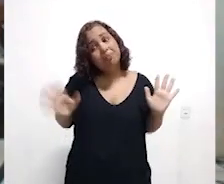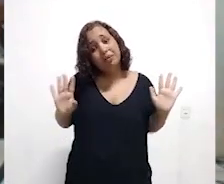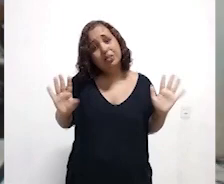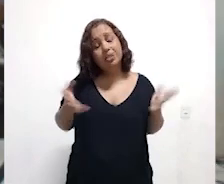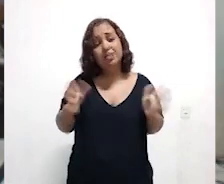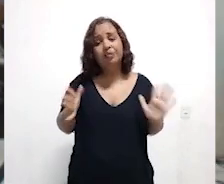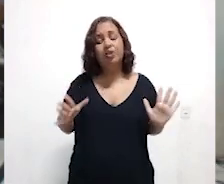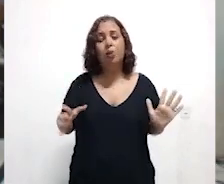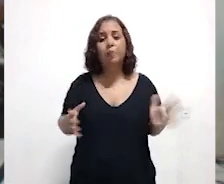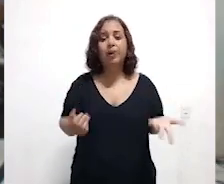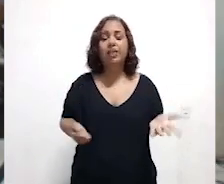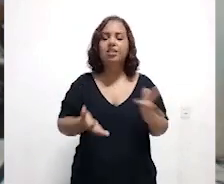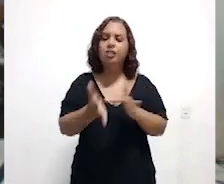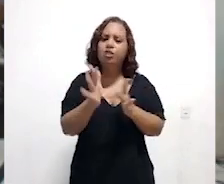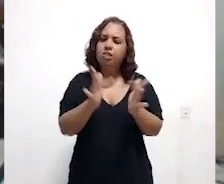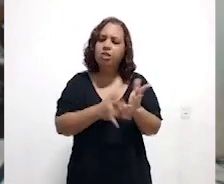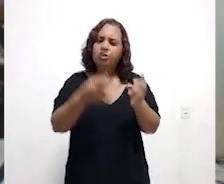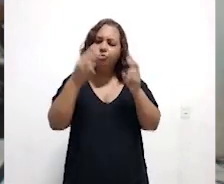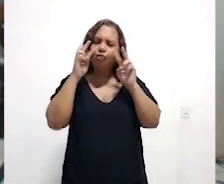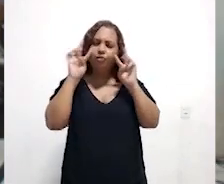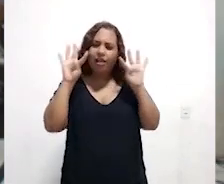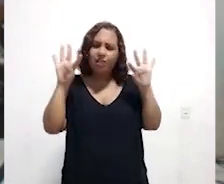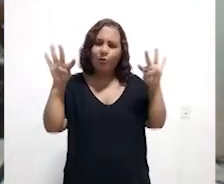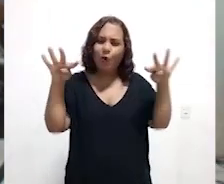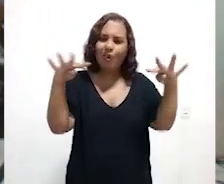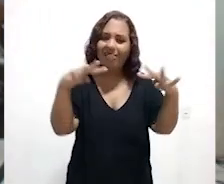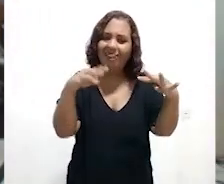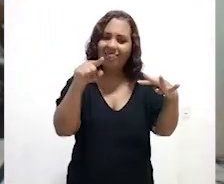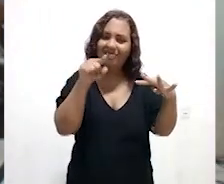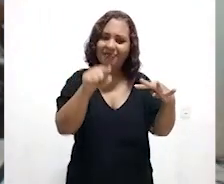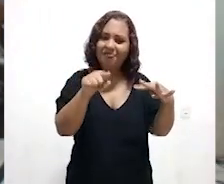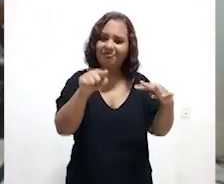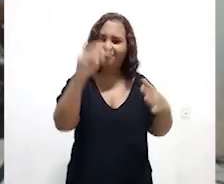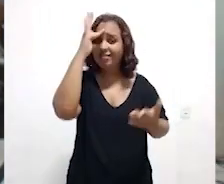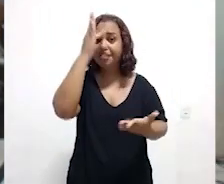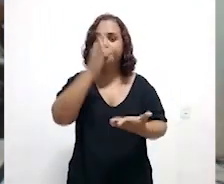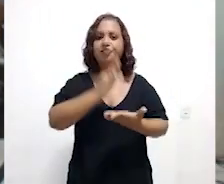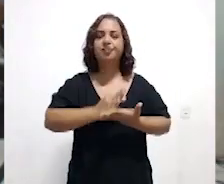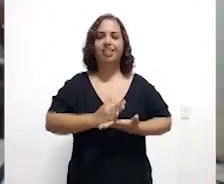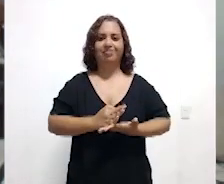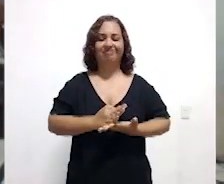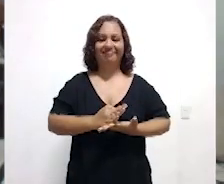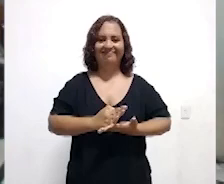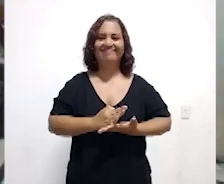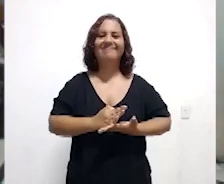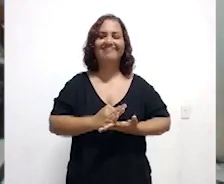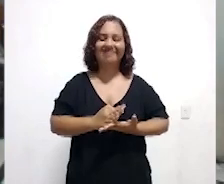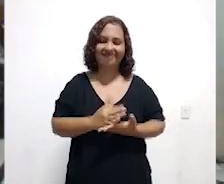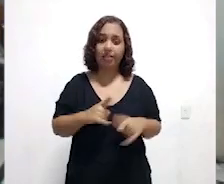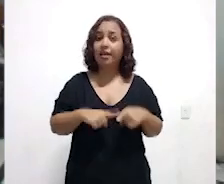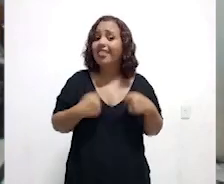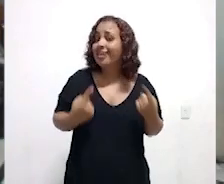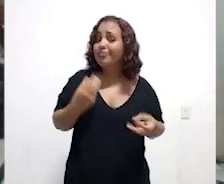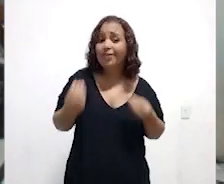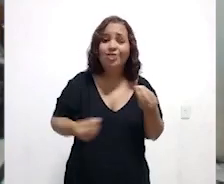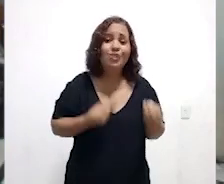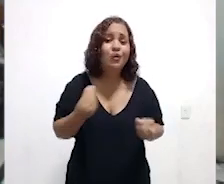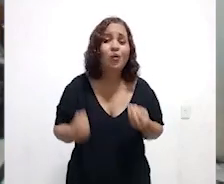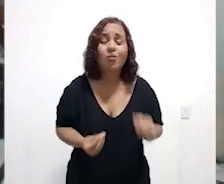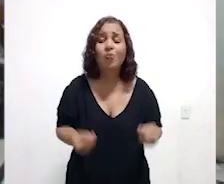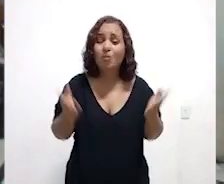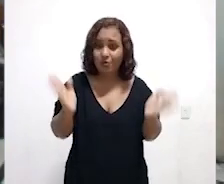vai despertar a atenção de Jesus é a nossa fé. Mas como ele reagiria? Como ele se